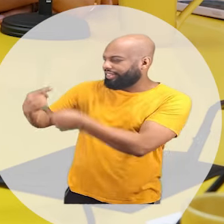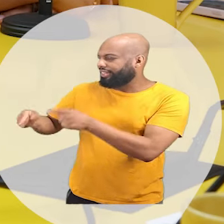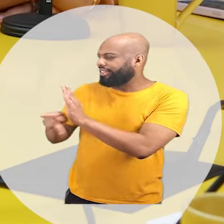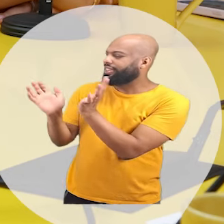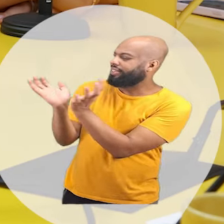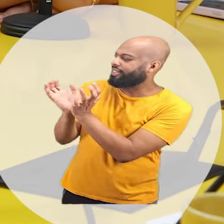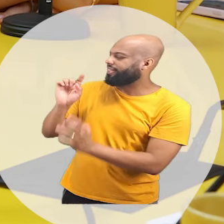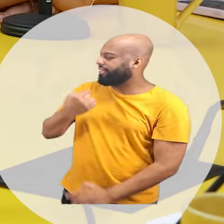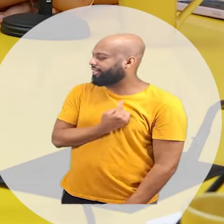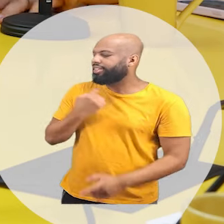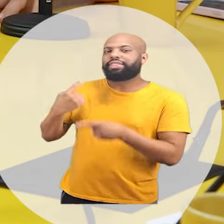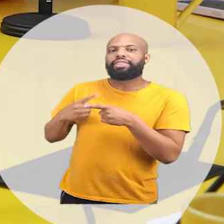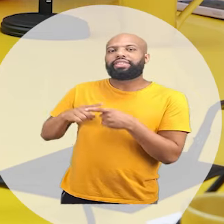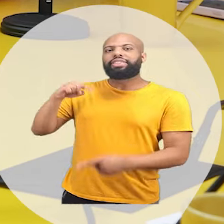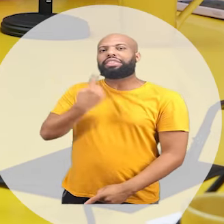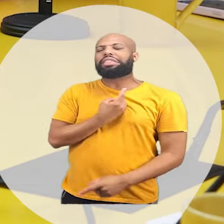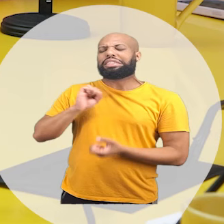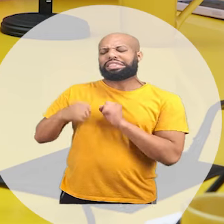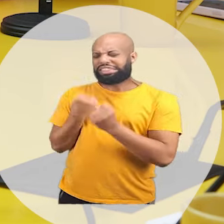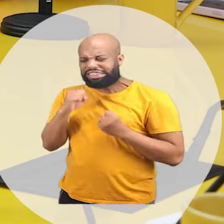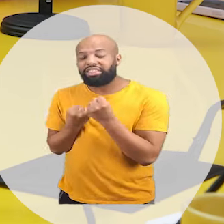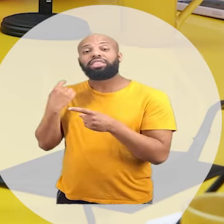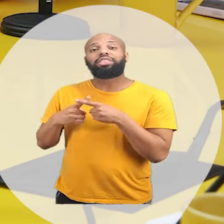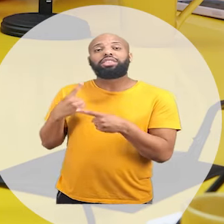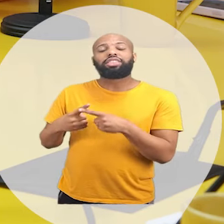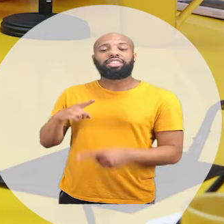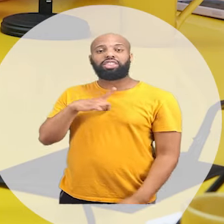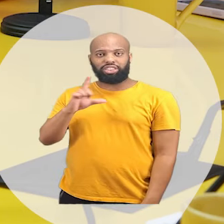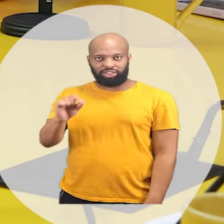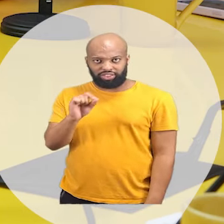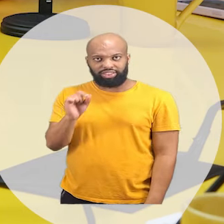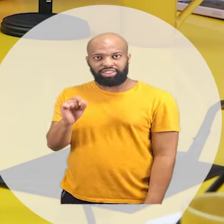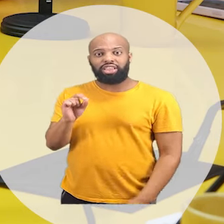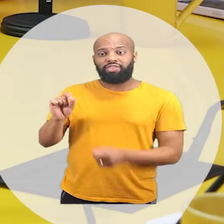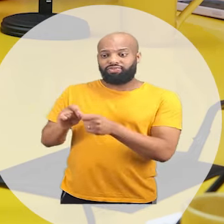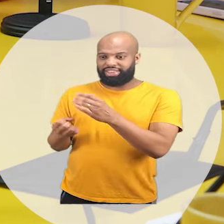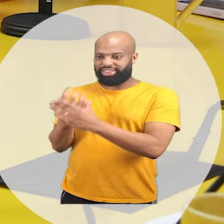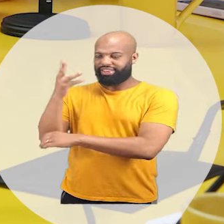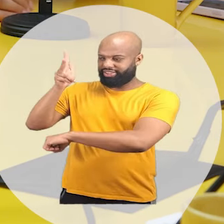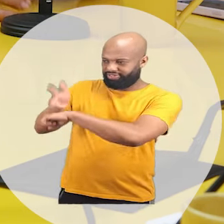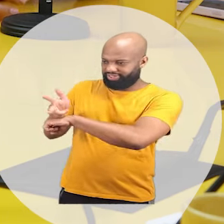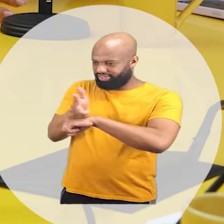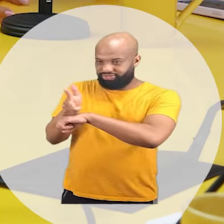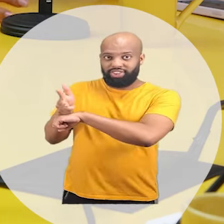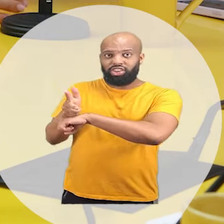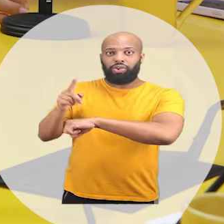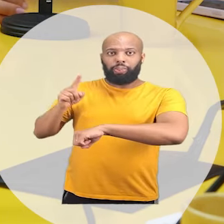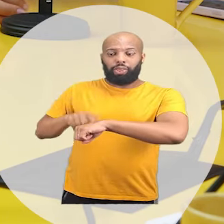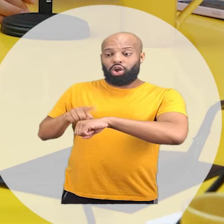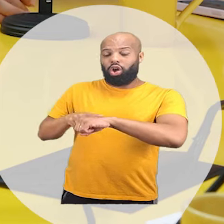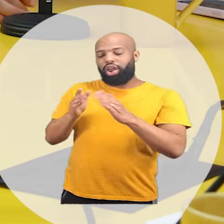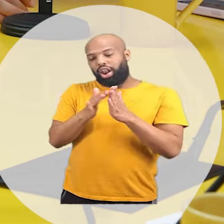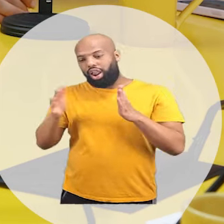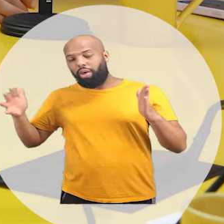com a equipe está muito indignado que a gente tinha levado para produzir um vídeo 11